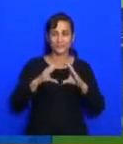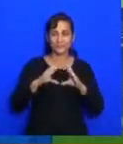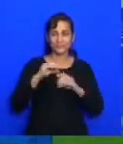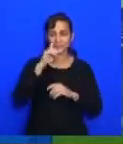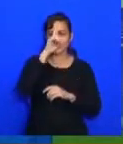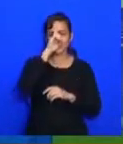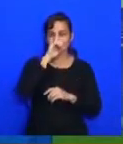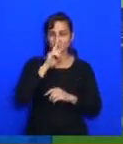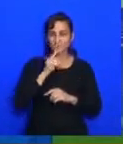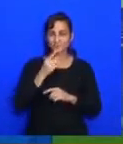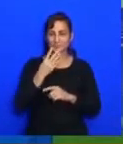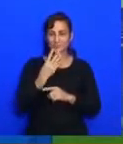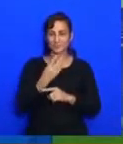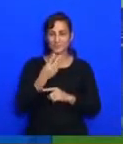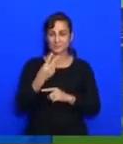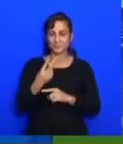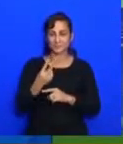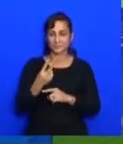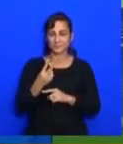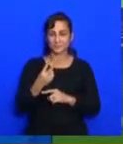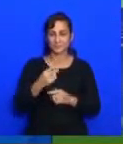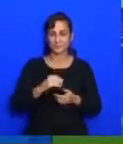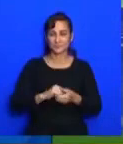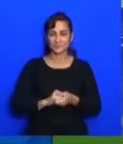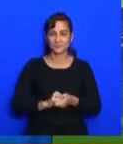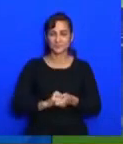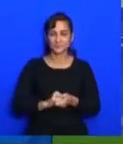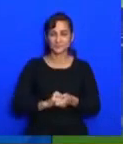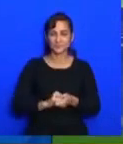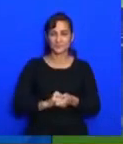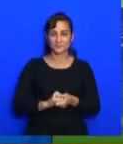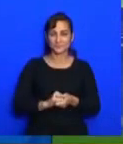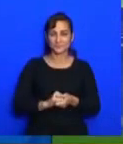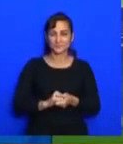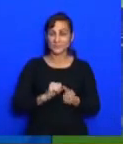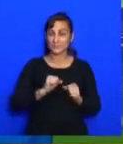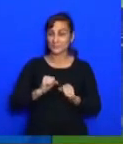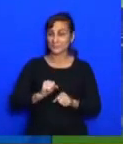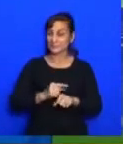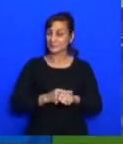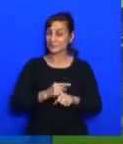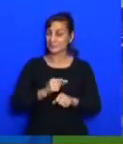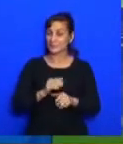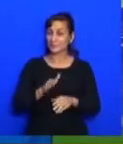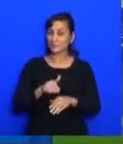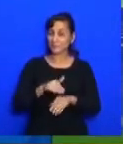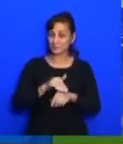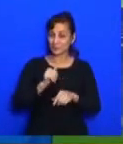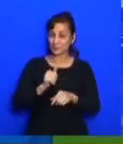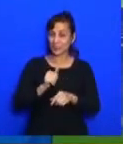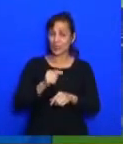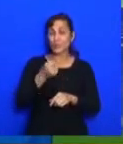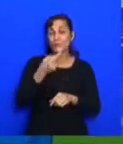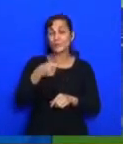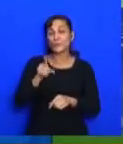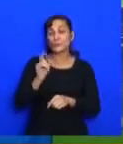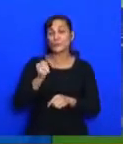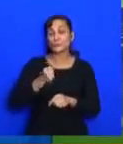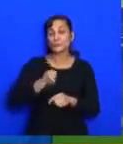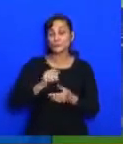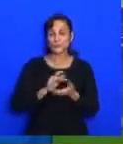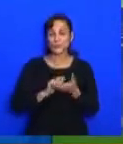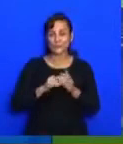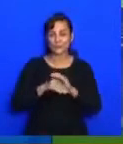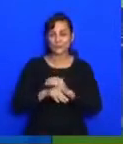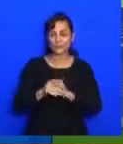Bola amarela, número 42. Amarela, 42. Pode ser agora, hein? Vamos chamar o vigésimo e último